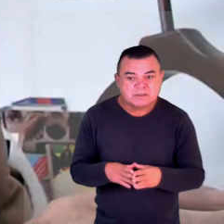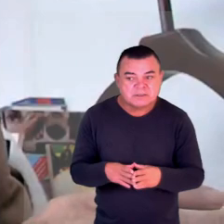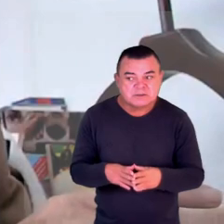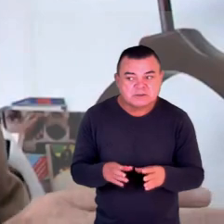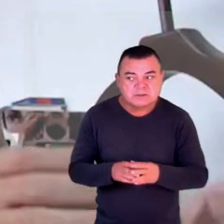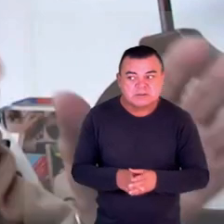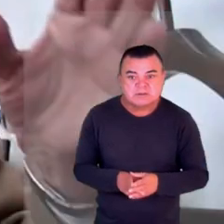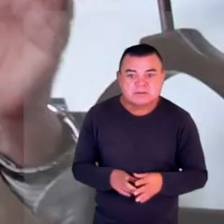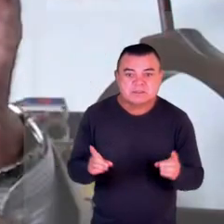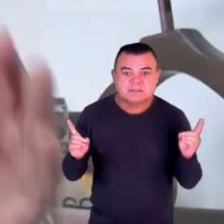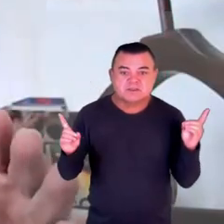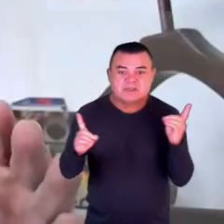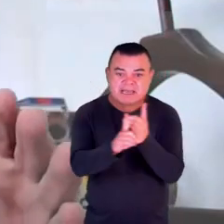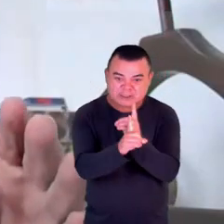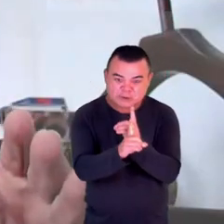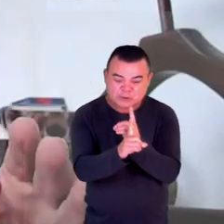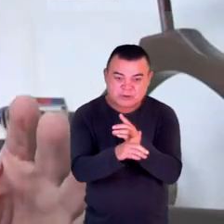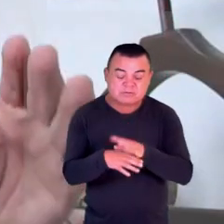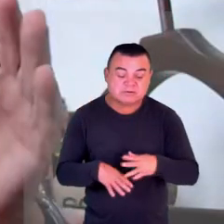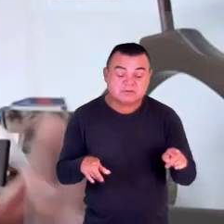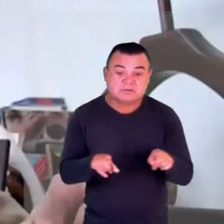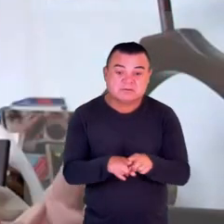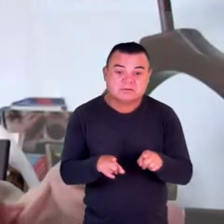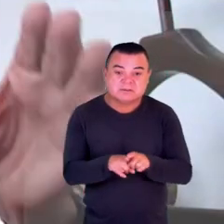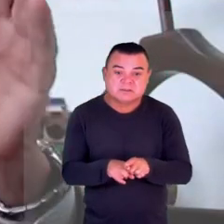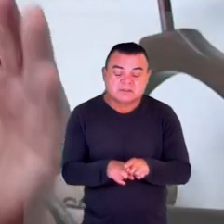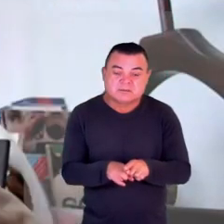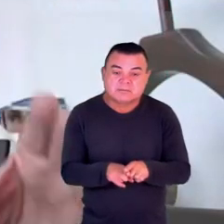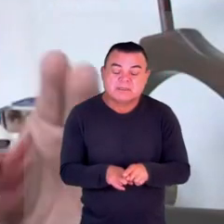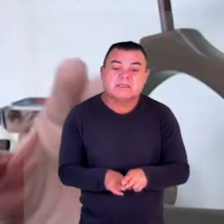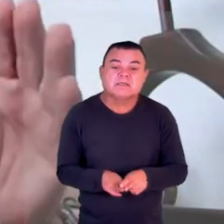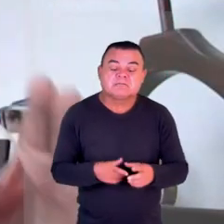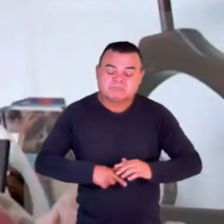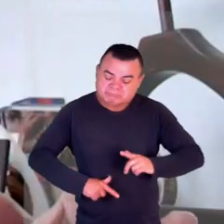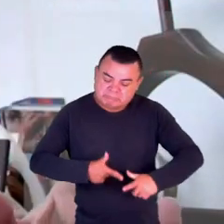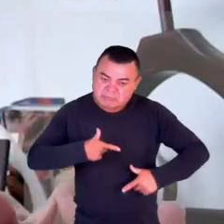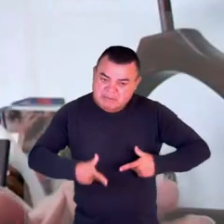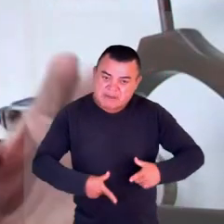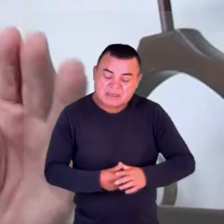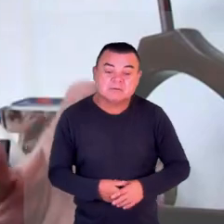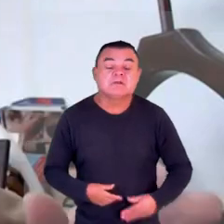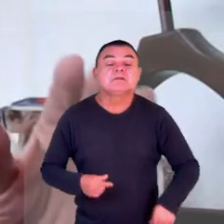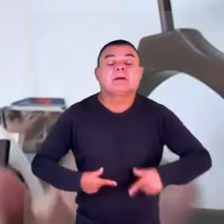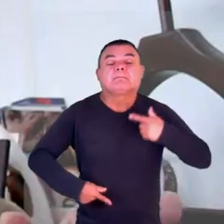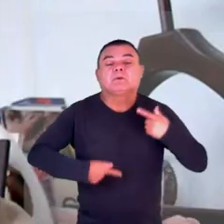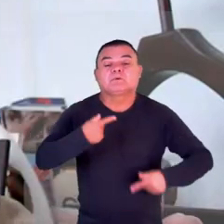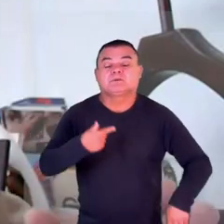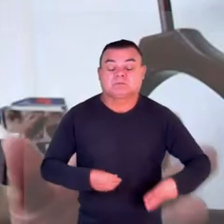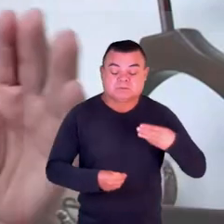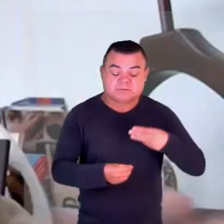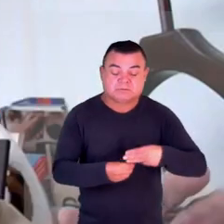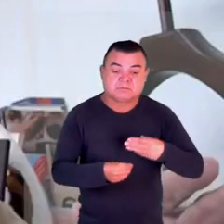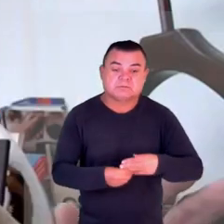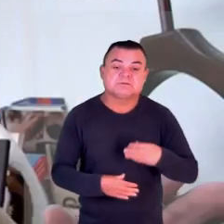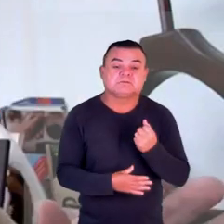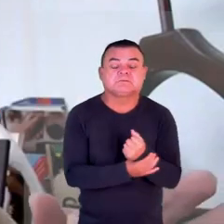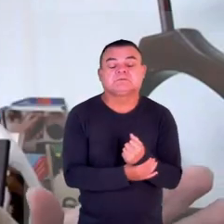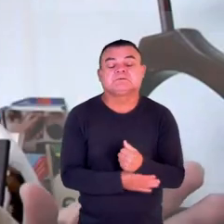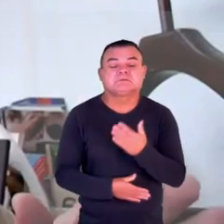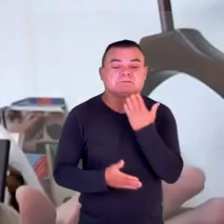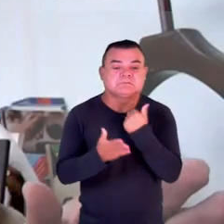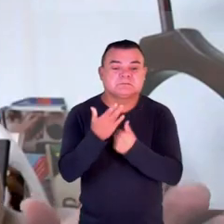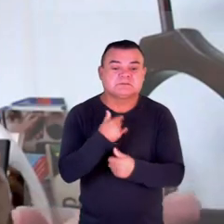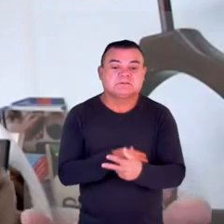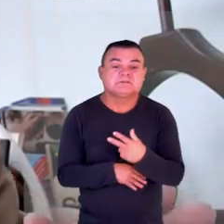diagnóstico e de deliberação a ser acerca da política Municipal de segurança alimentar e nutricional